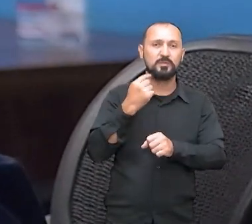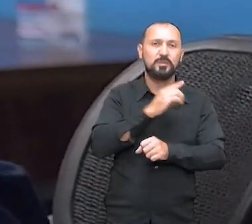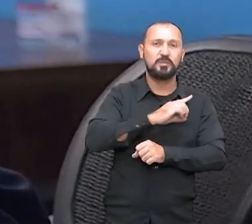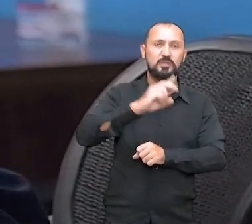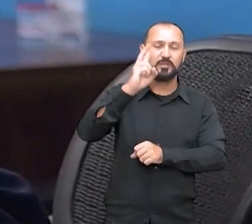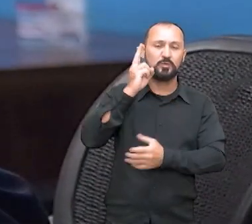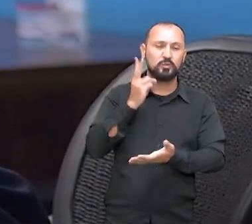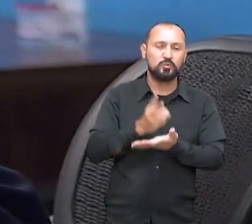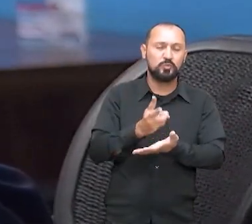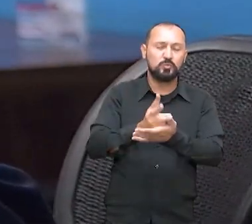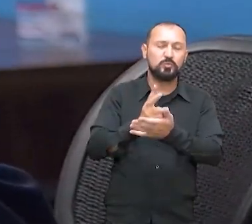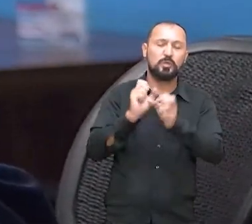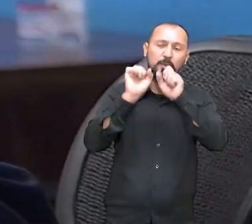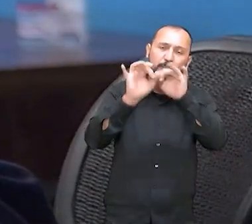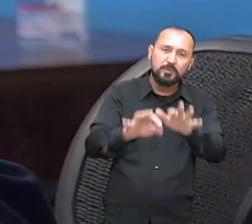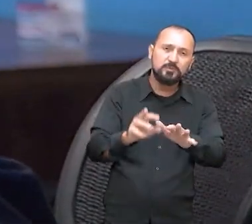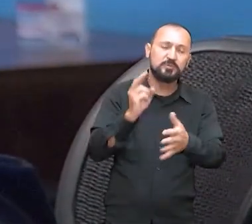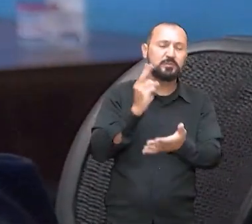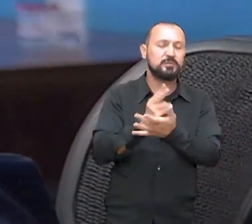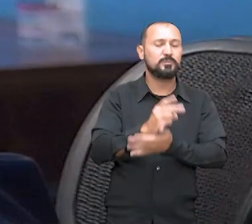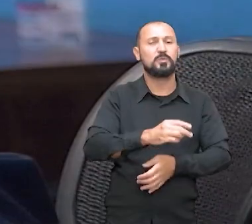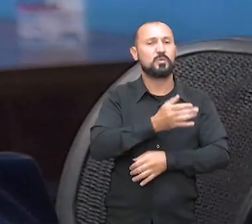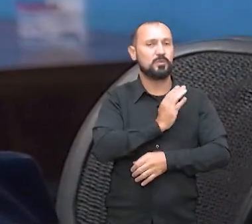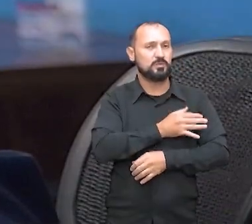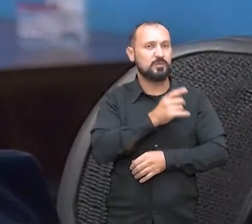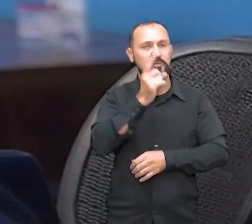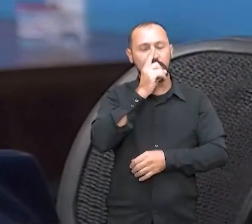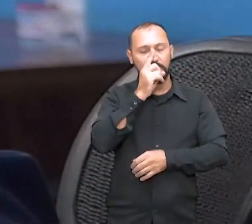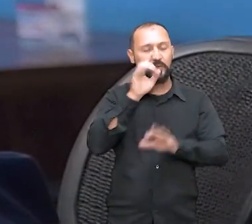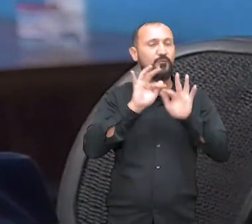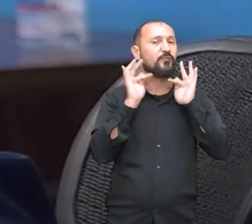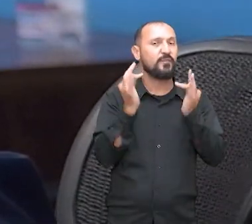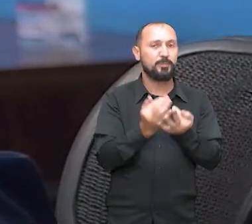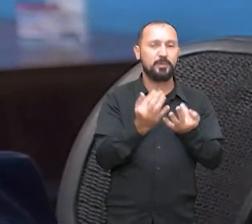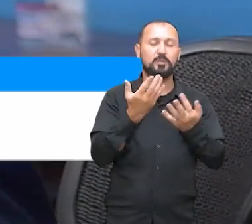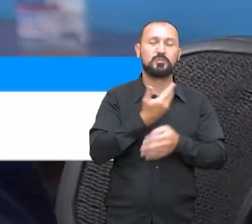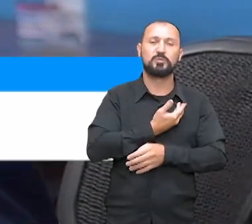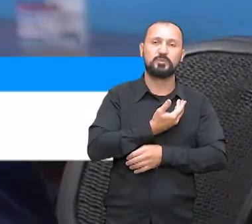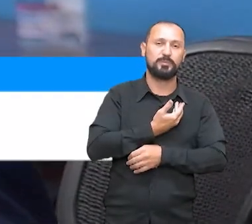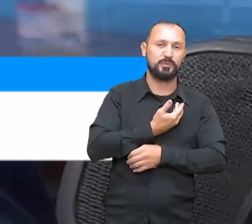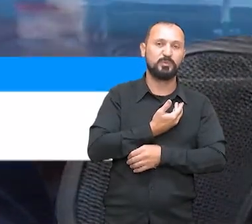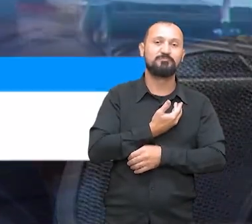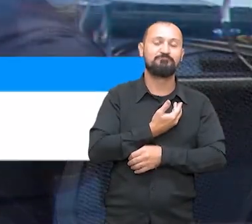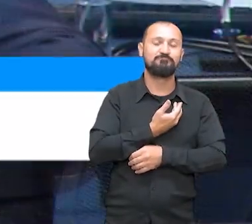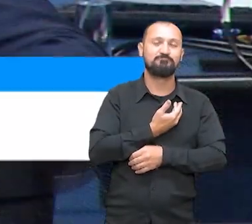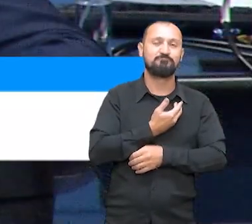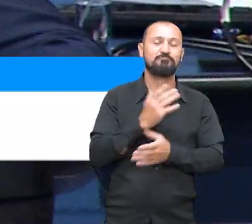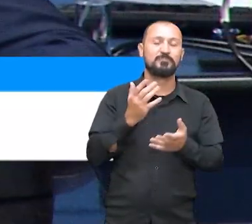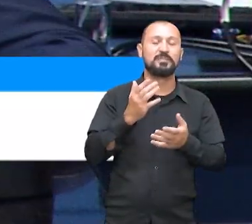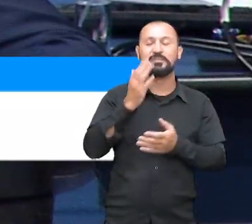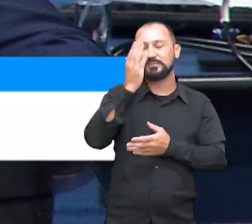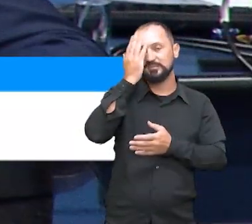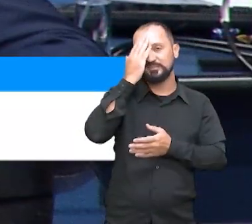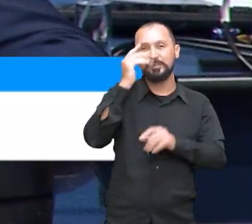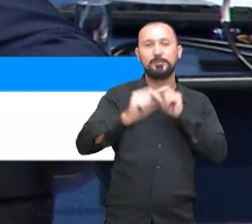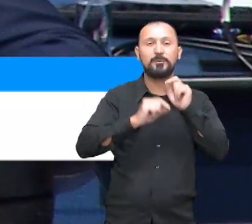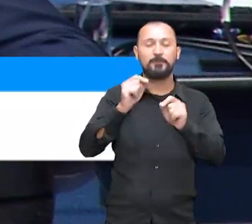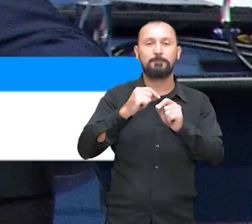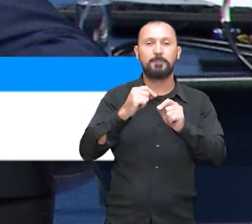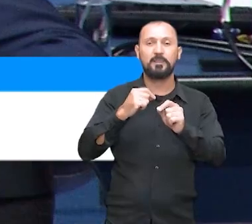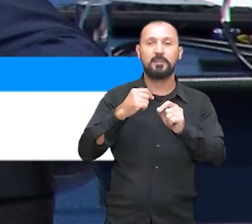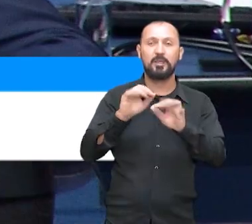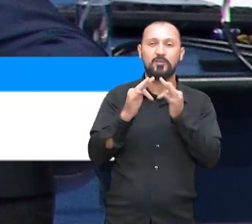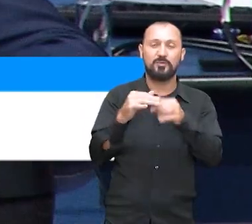que Deus continue confortando a cada dia, Flávio, seu coração, da sua mãe, de toda a família, todos os amigos e sem dúvida nenhuma, deixou